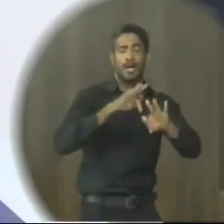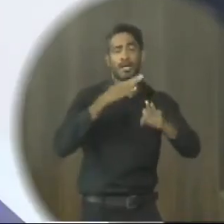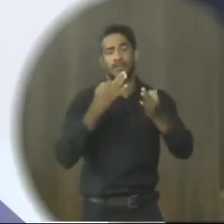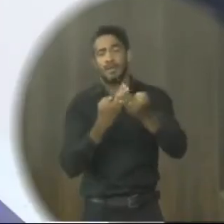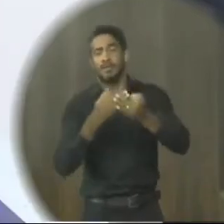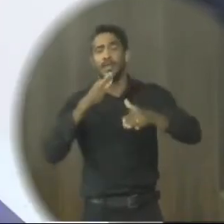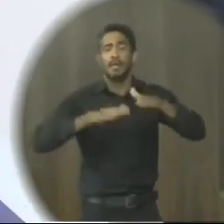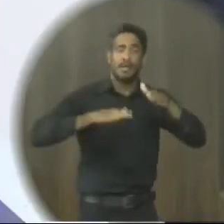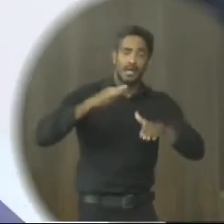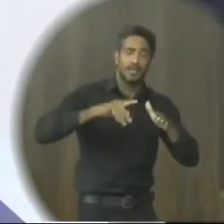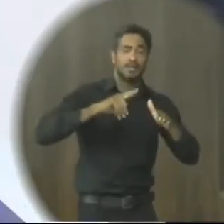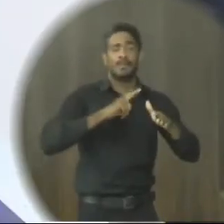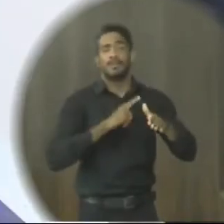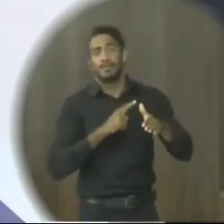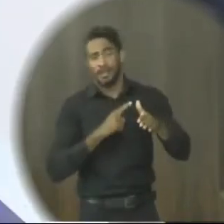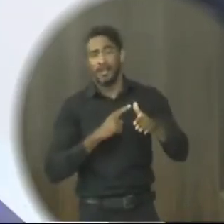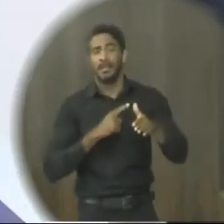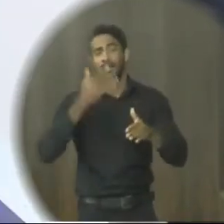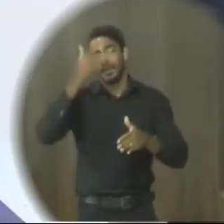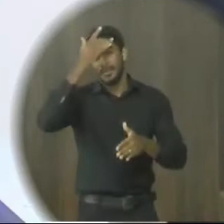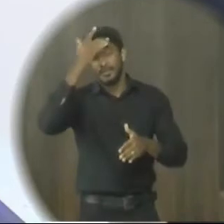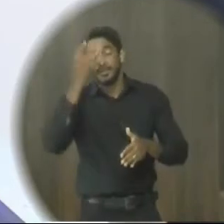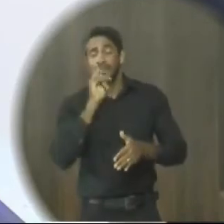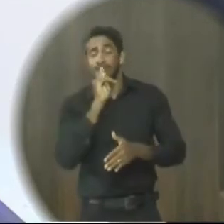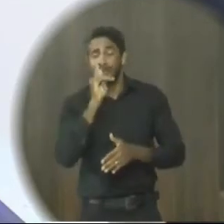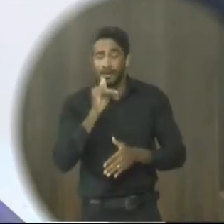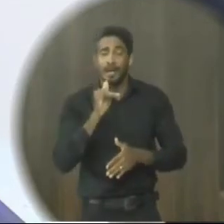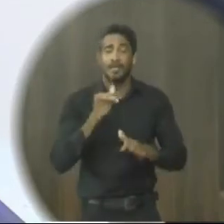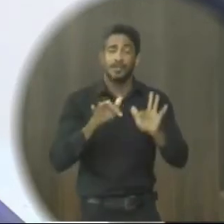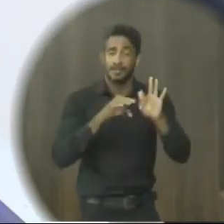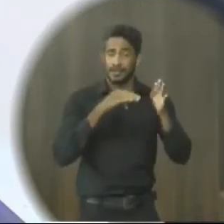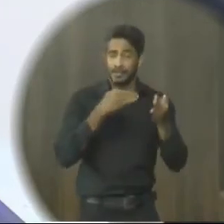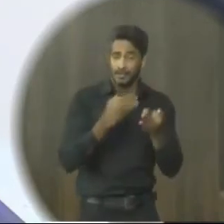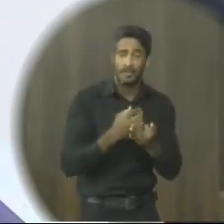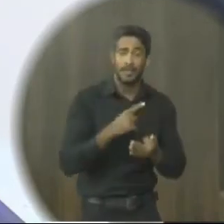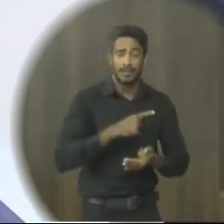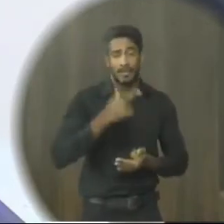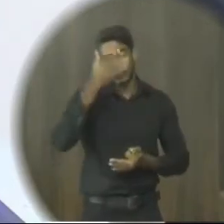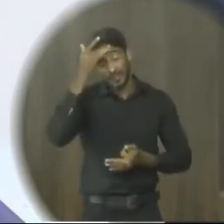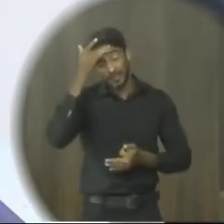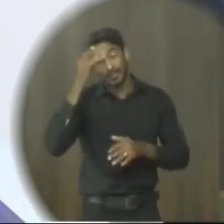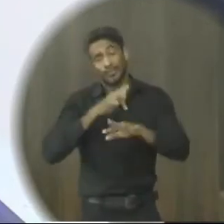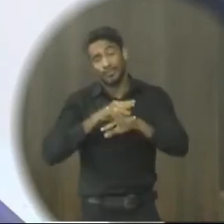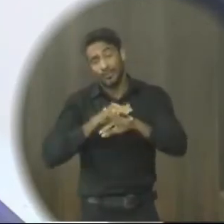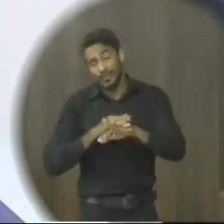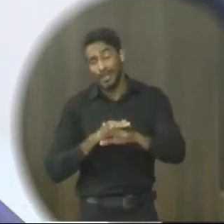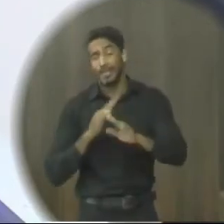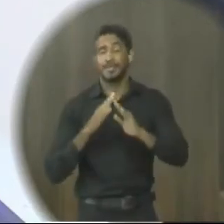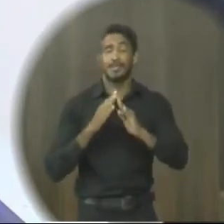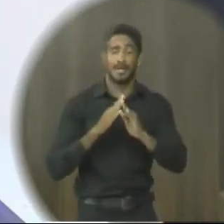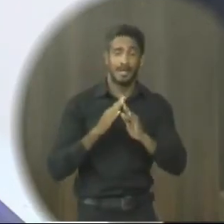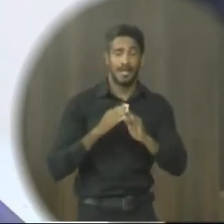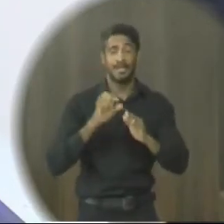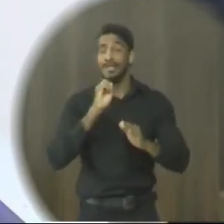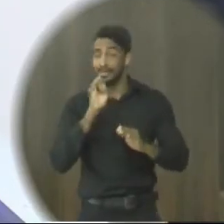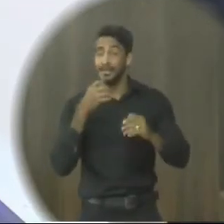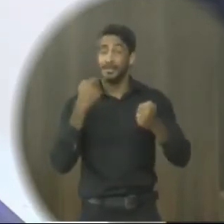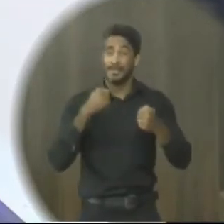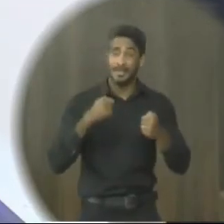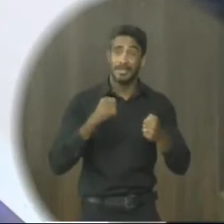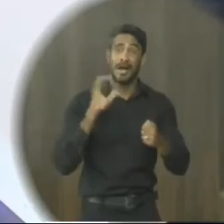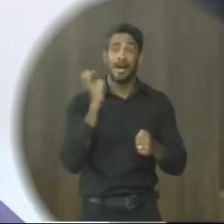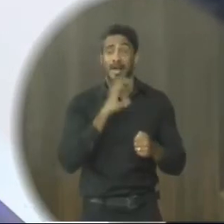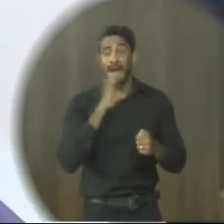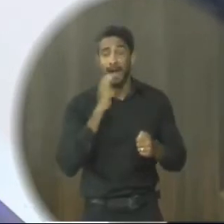tem casos, inclusive, pessoas relatam para a gente de famílias que têm pessoas doentes na casa. Então, se precisar sair com uma